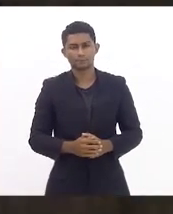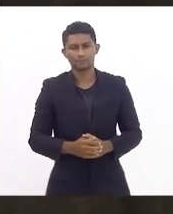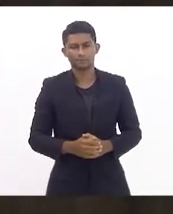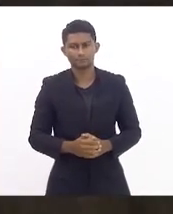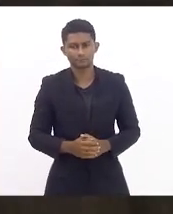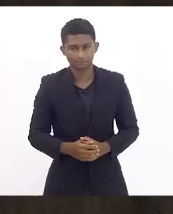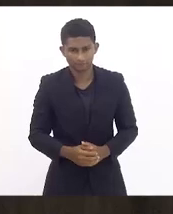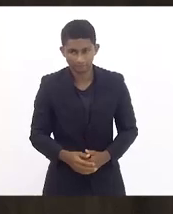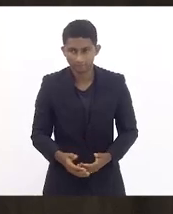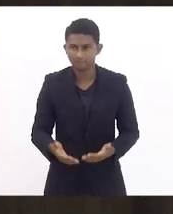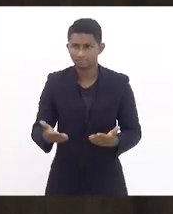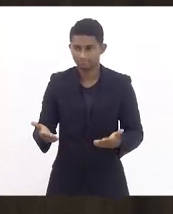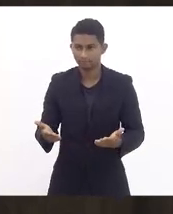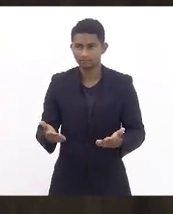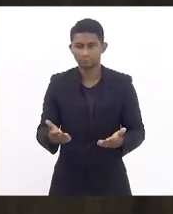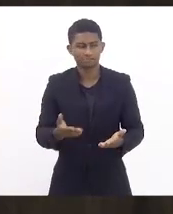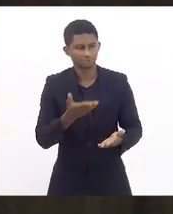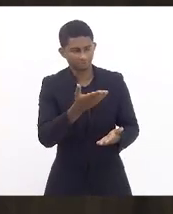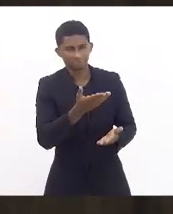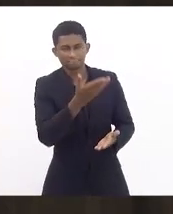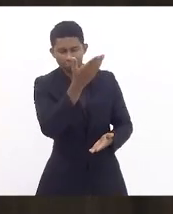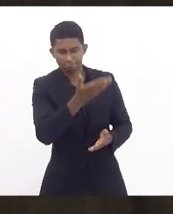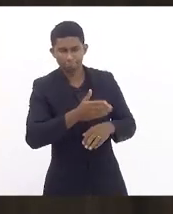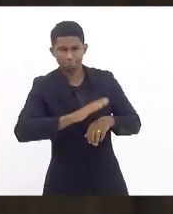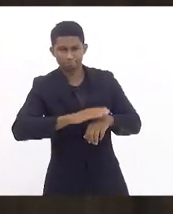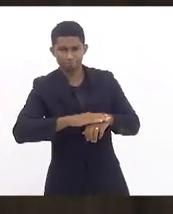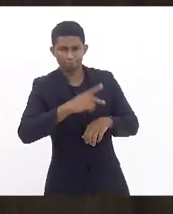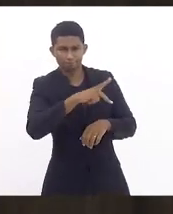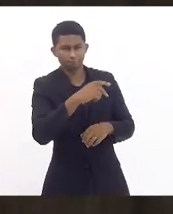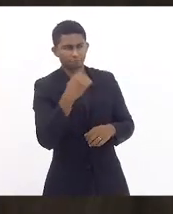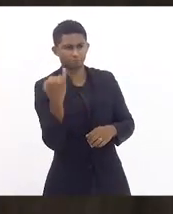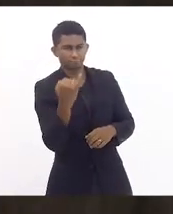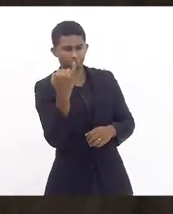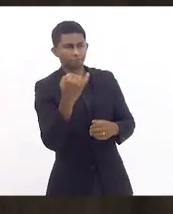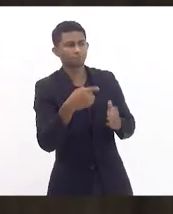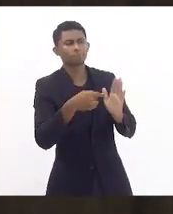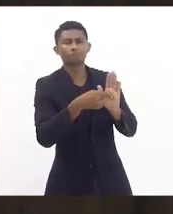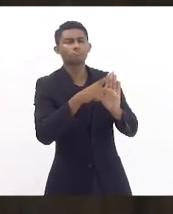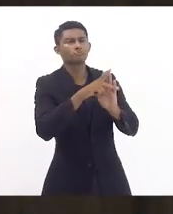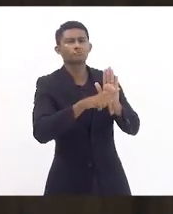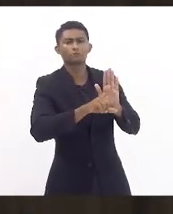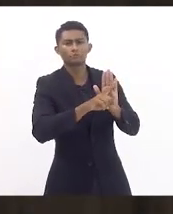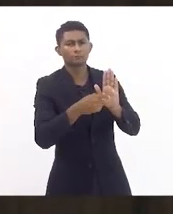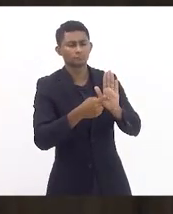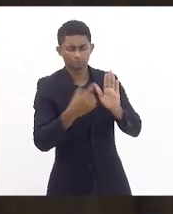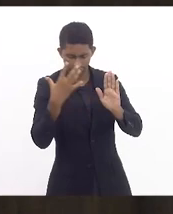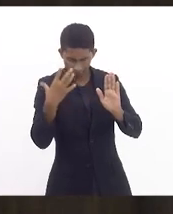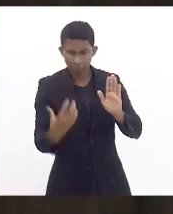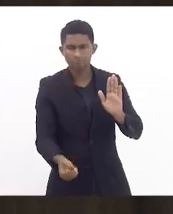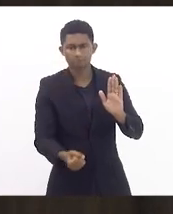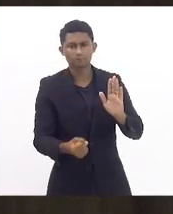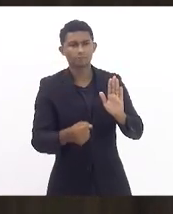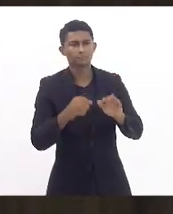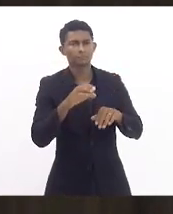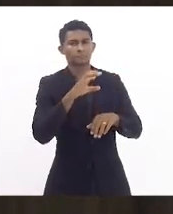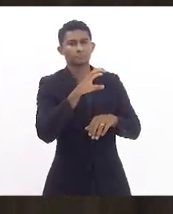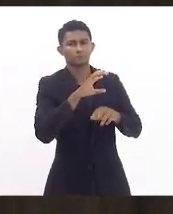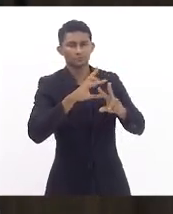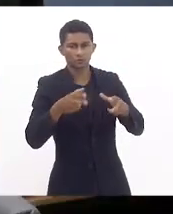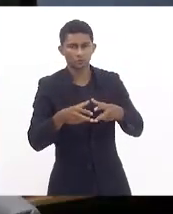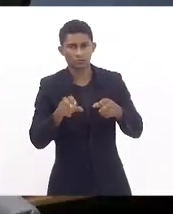Senhor presidente, cumprimentando a autora pelo importante projeto, parecer no mérito é favorável nos termos do parecer da Comissão de